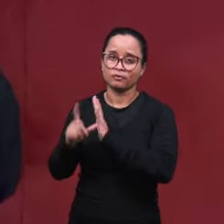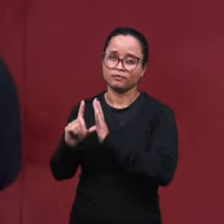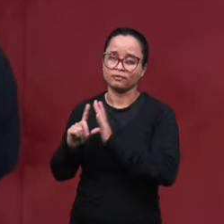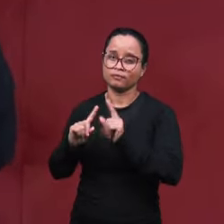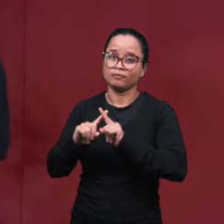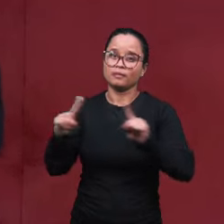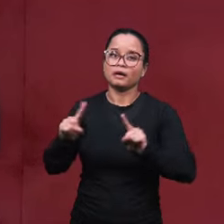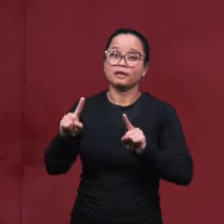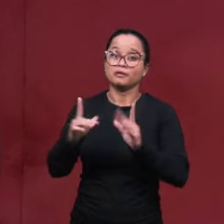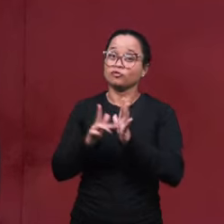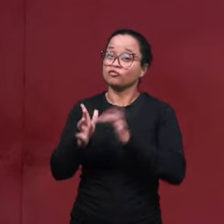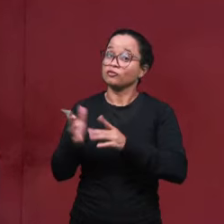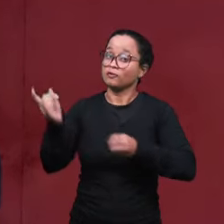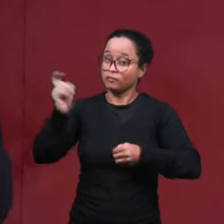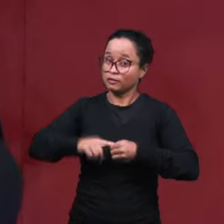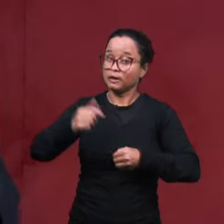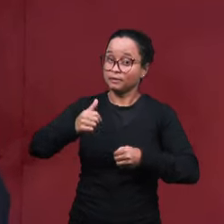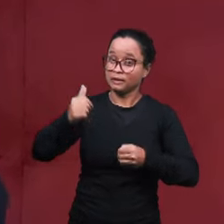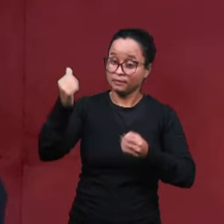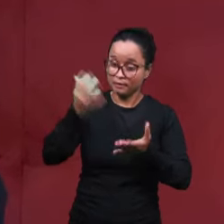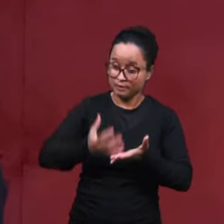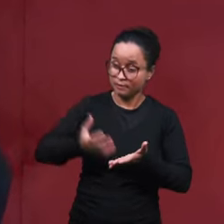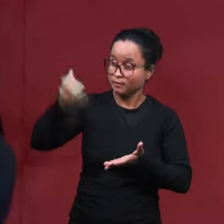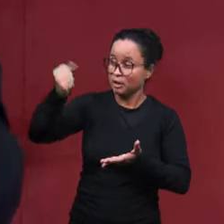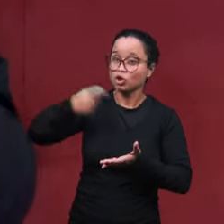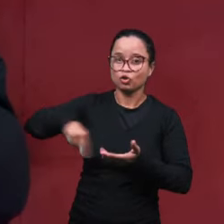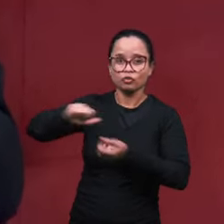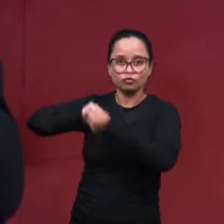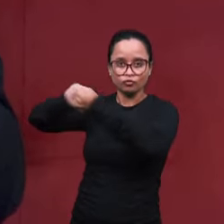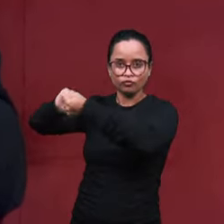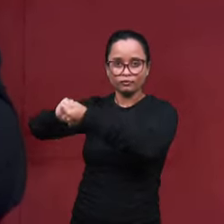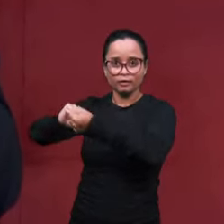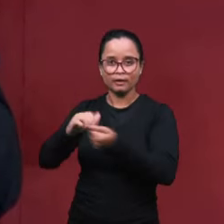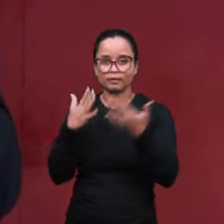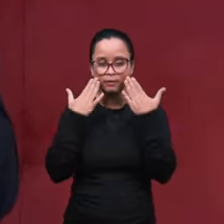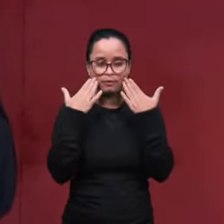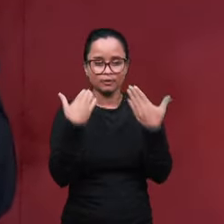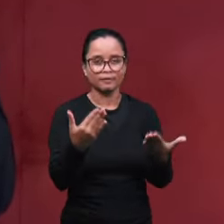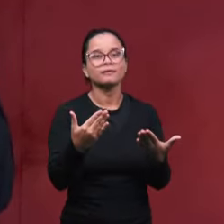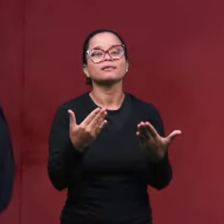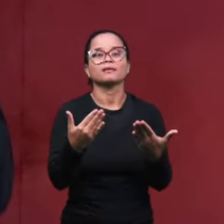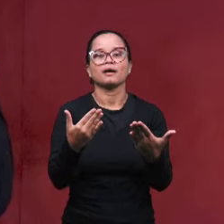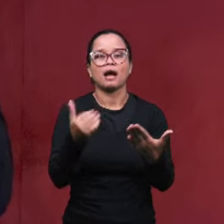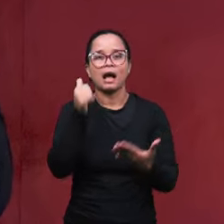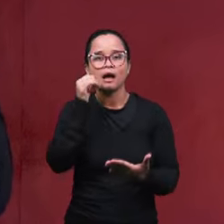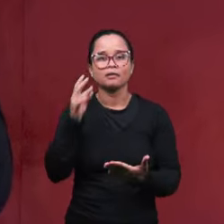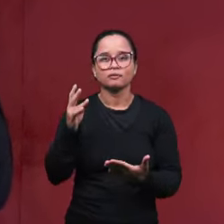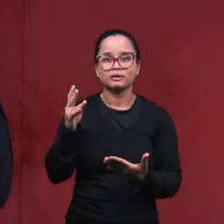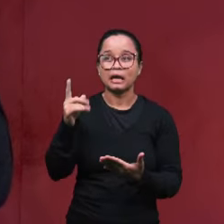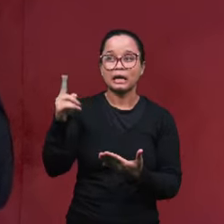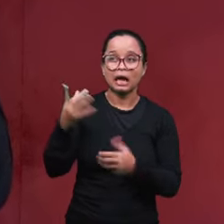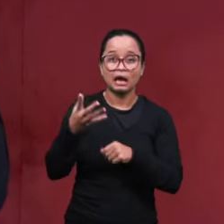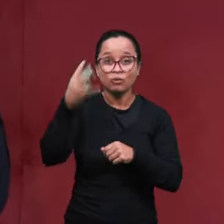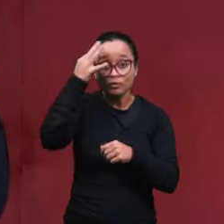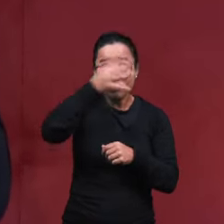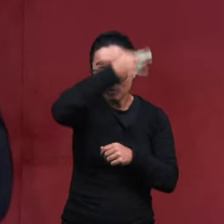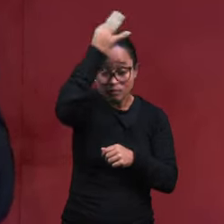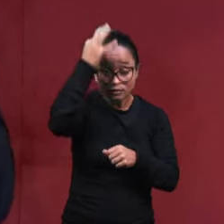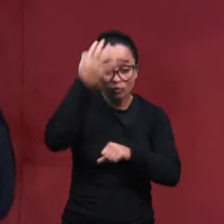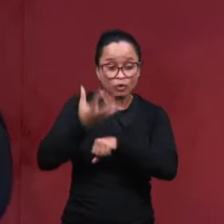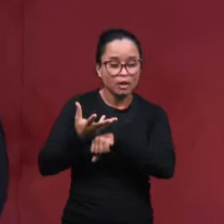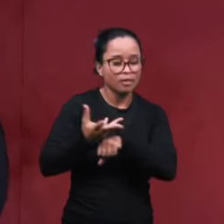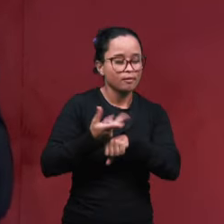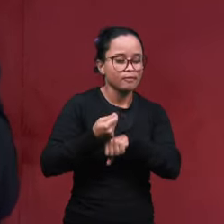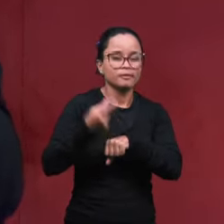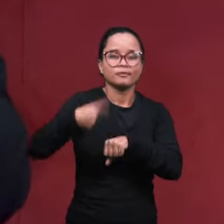é Ele que apresentará a noiva para o noivo. E é Ele que nos convence para aceitar Jesus. Então não vai ter mais